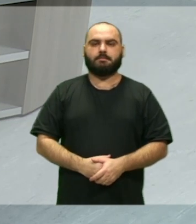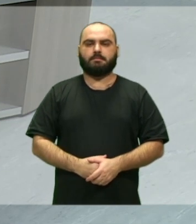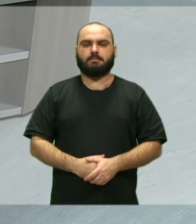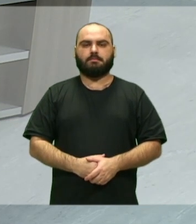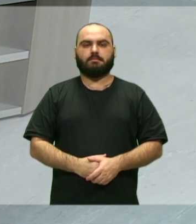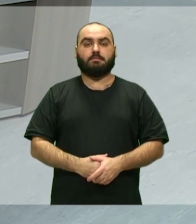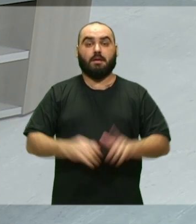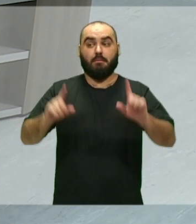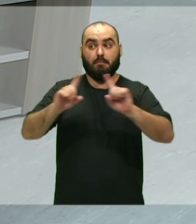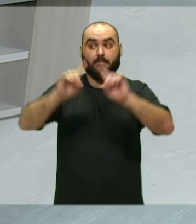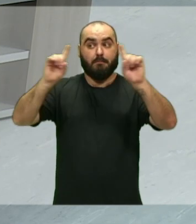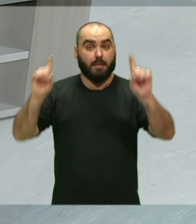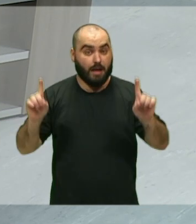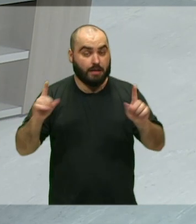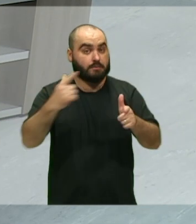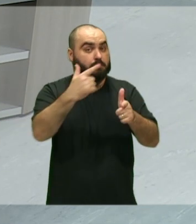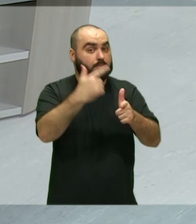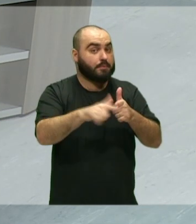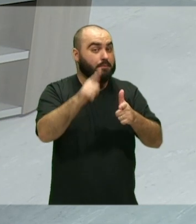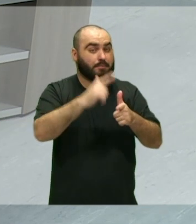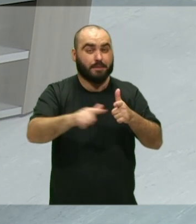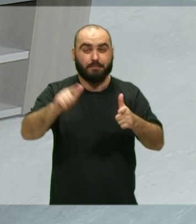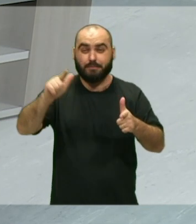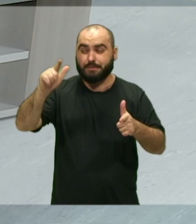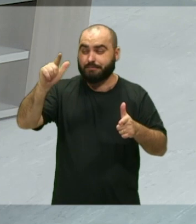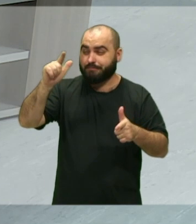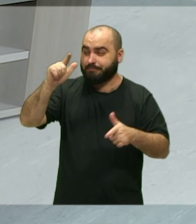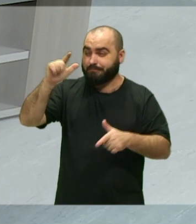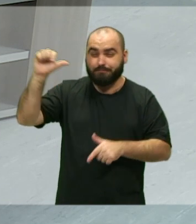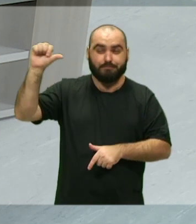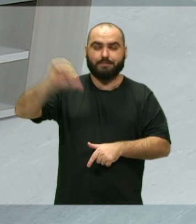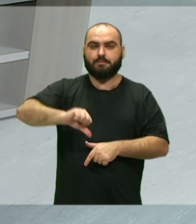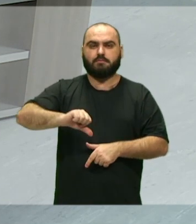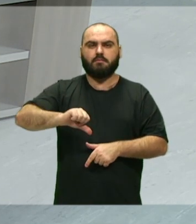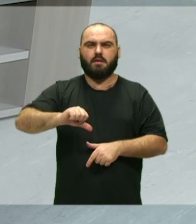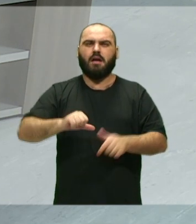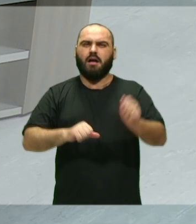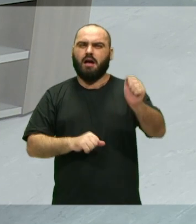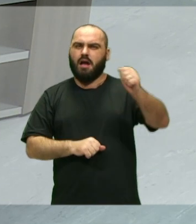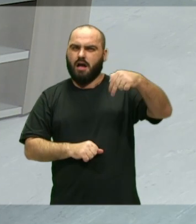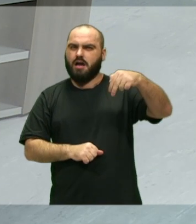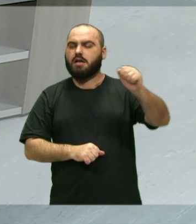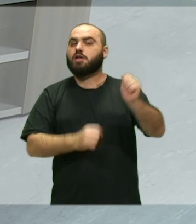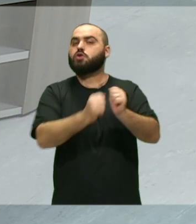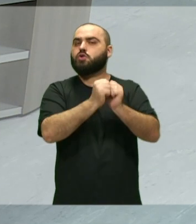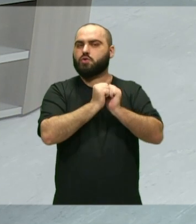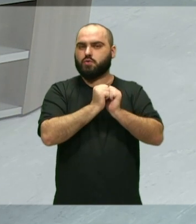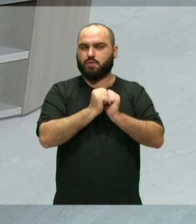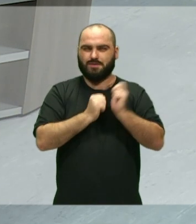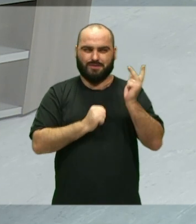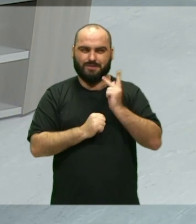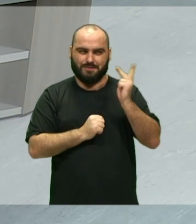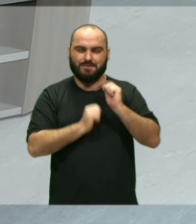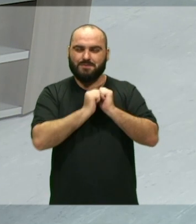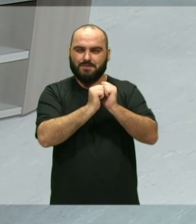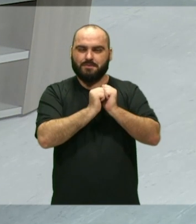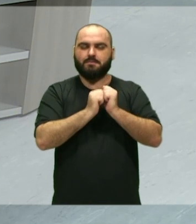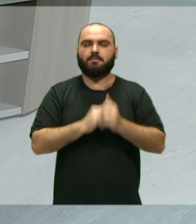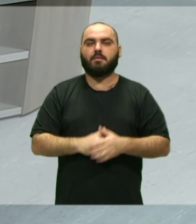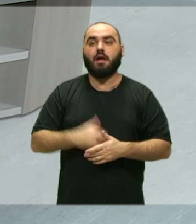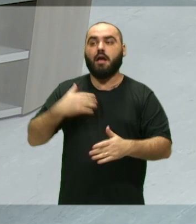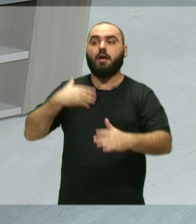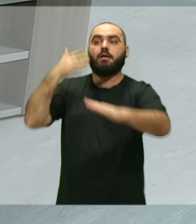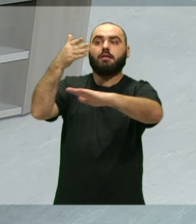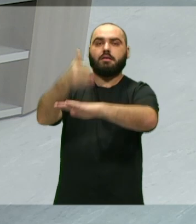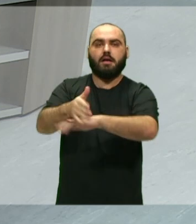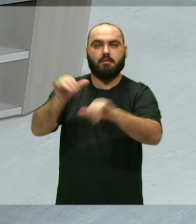O problema maior nosso, até a Ana estava comigo na minha adaptação também, né, Ana? Eu entrei num mercado